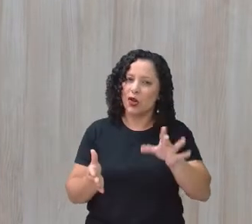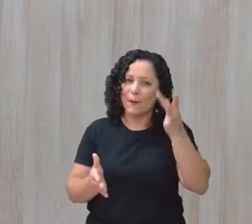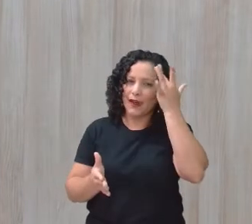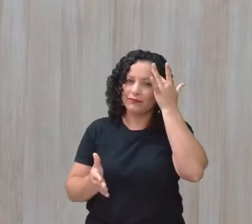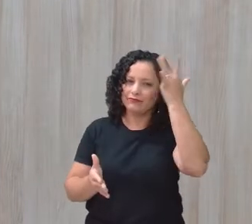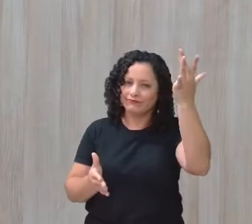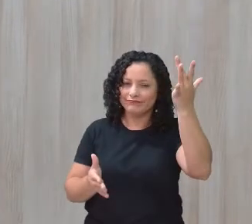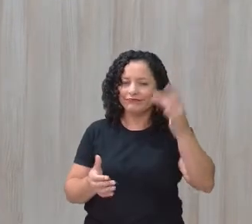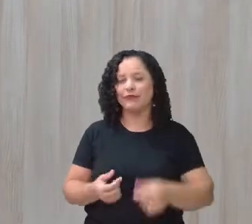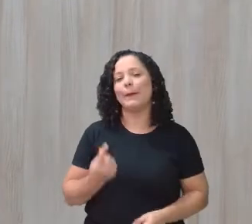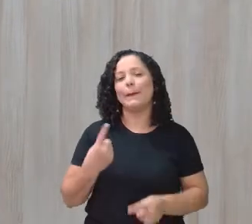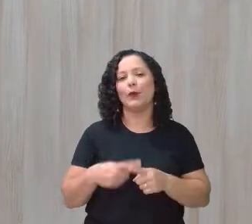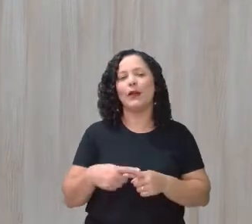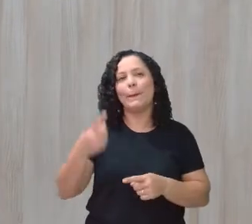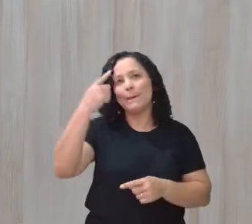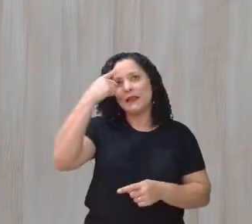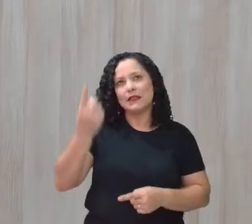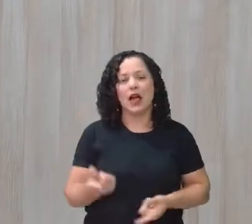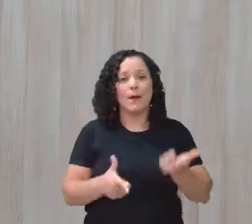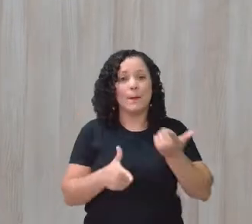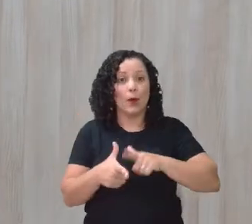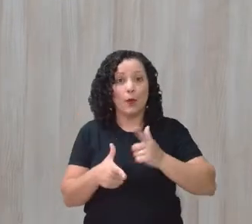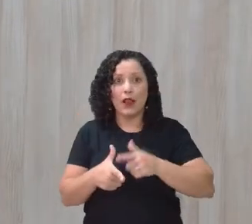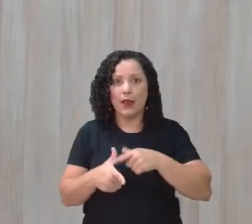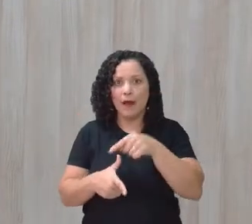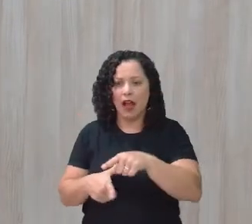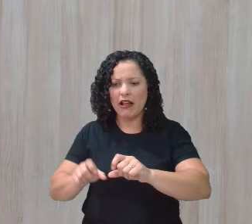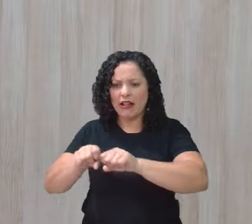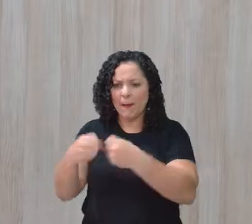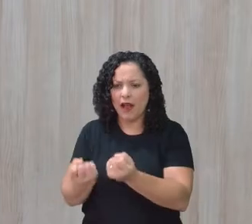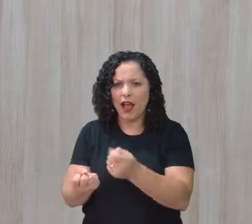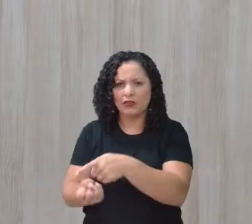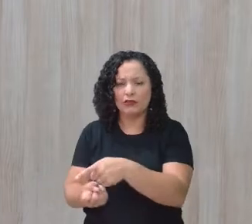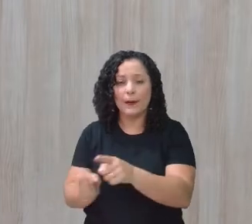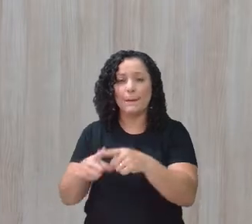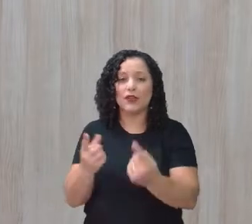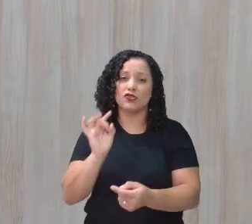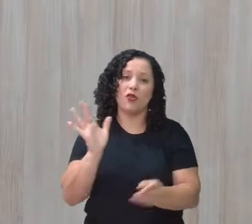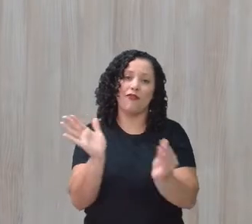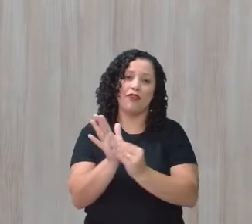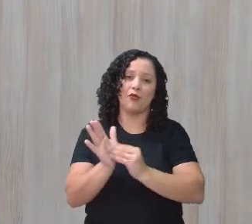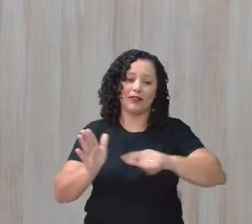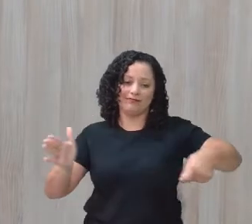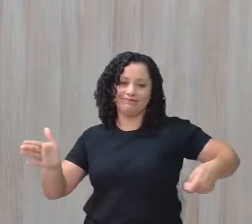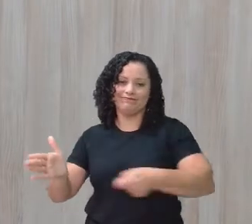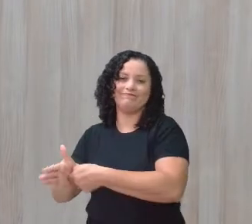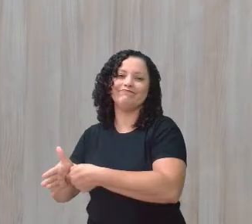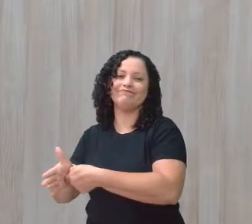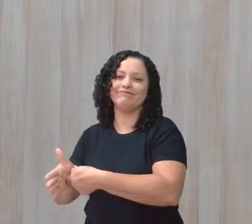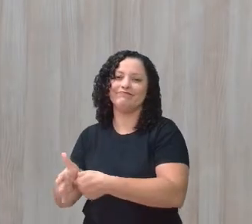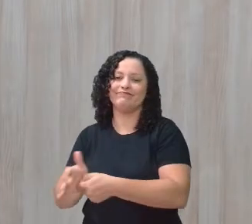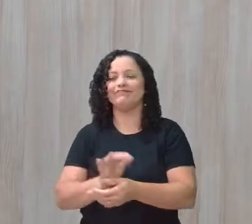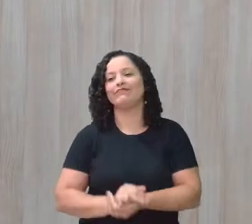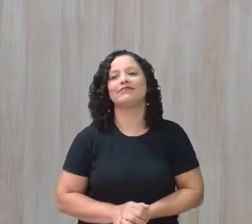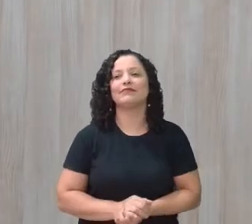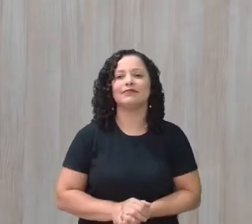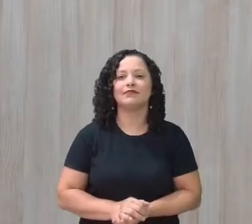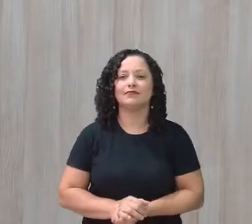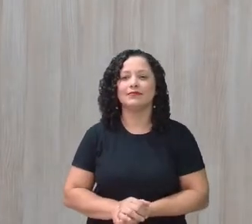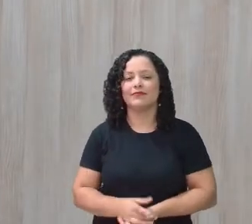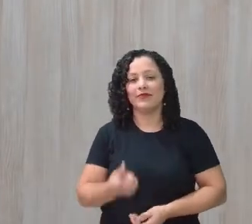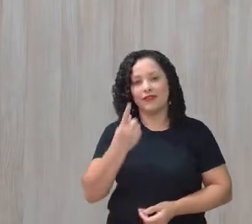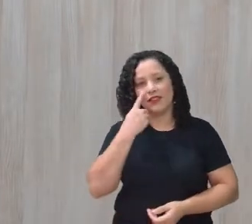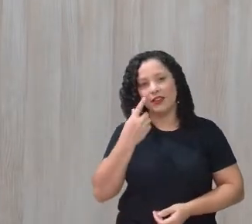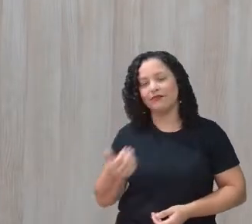aí, que a gente acha que o problema é muito grande. Queimou o computador. Quando vê, está só fora da tomada, né, professor? Exato. Vamos embora. Ó, eu trouxe